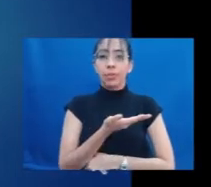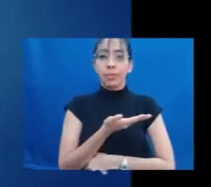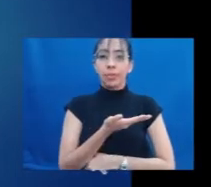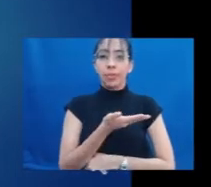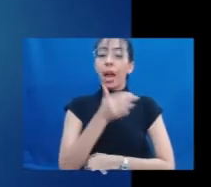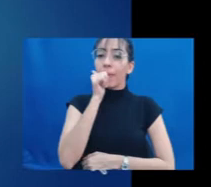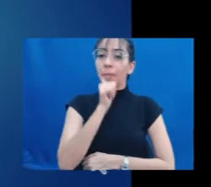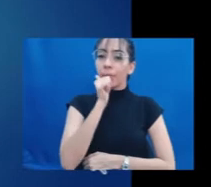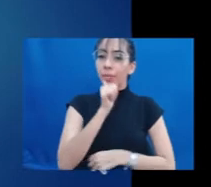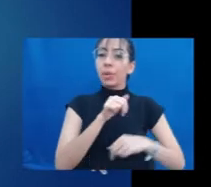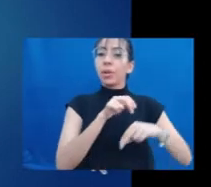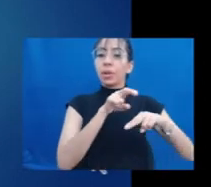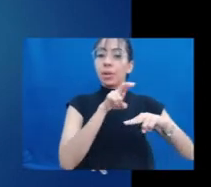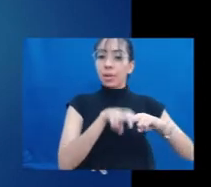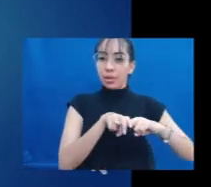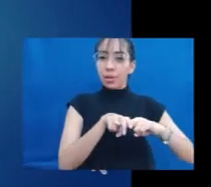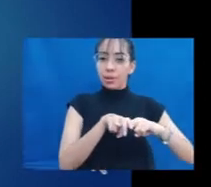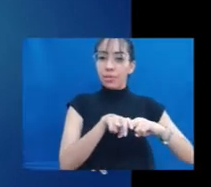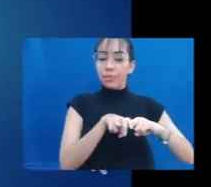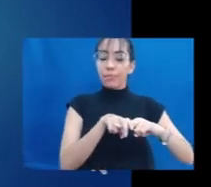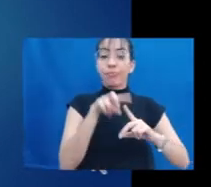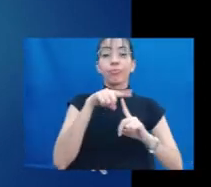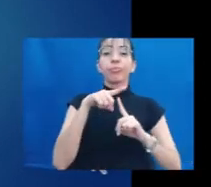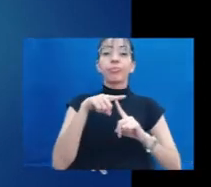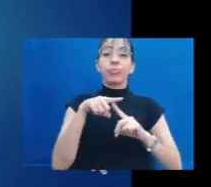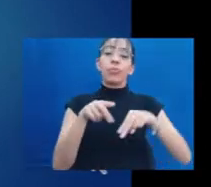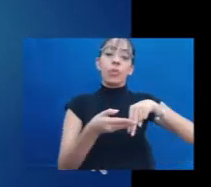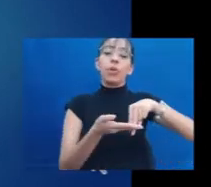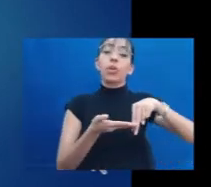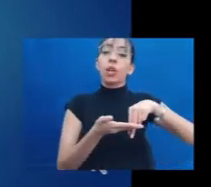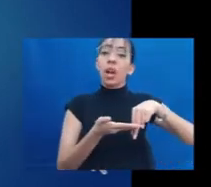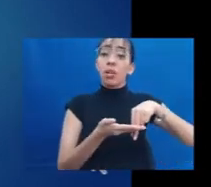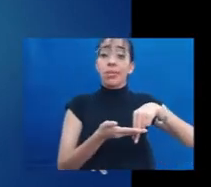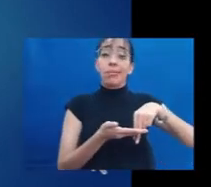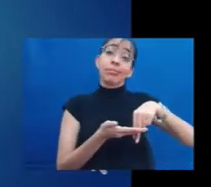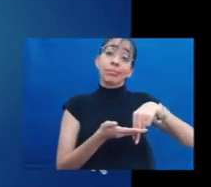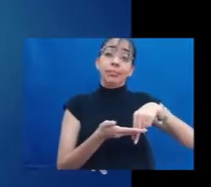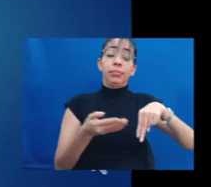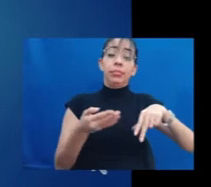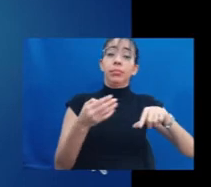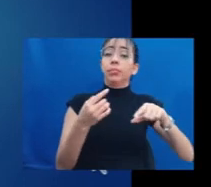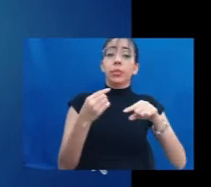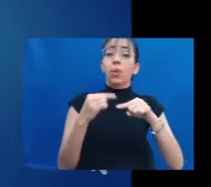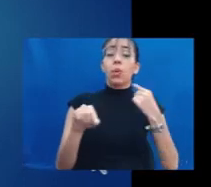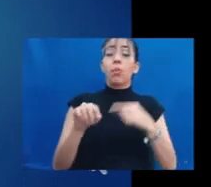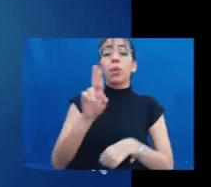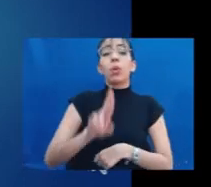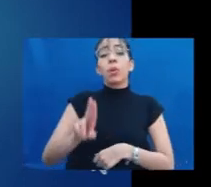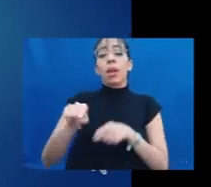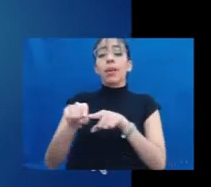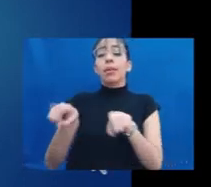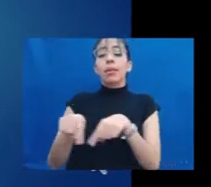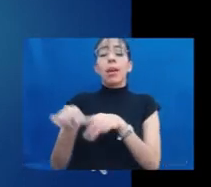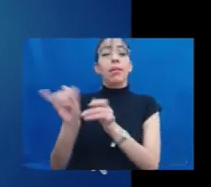um close, né, vamos dizer assim, desse tipo de vestimenta. Então essa calça pode ser tudo, menos uma vestimenta